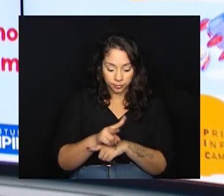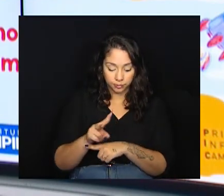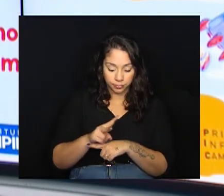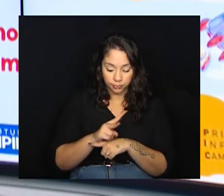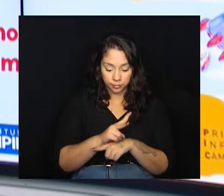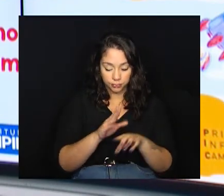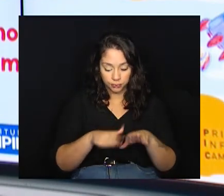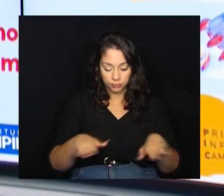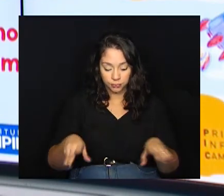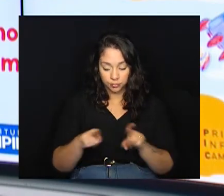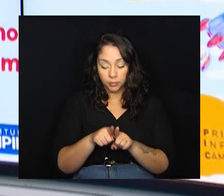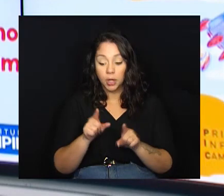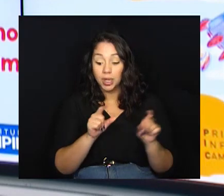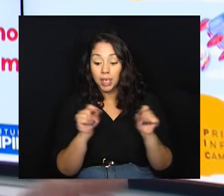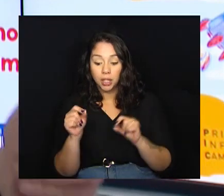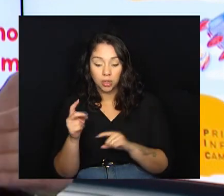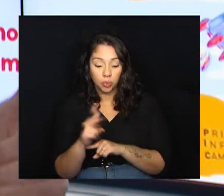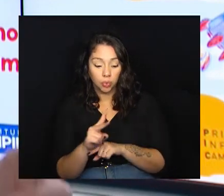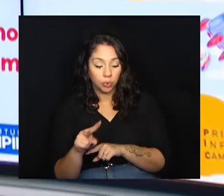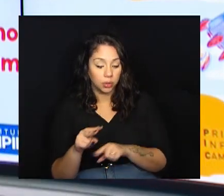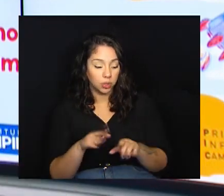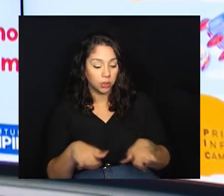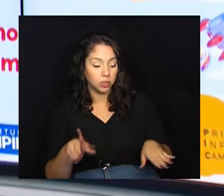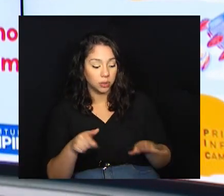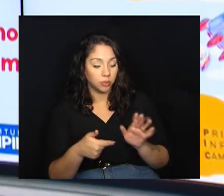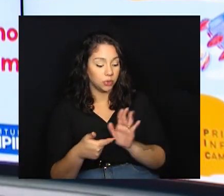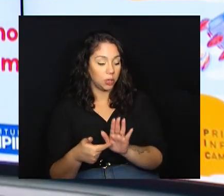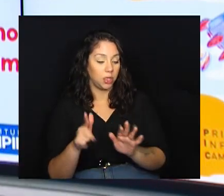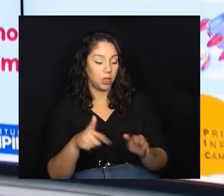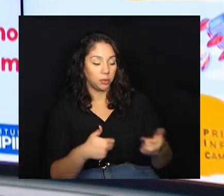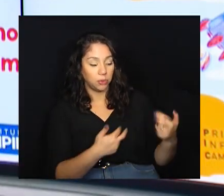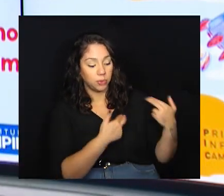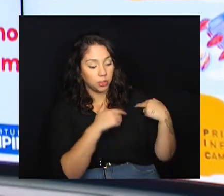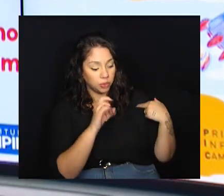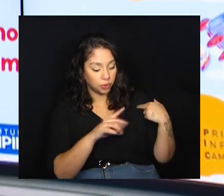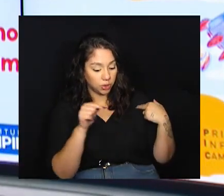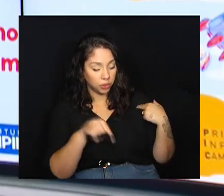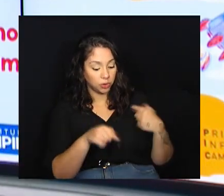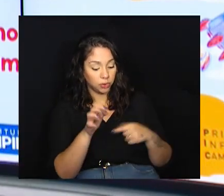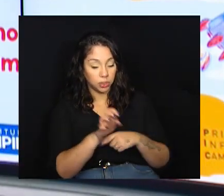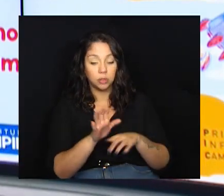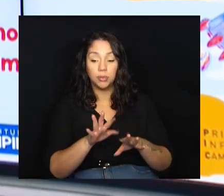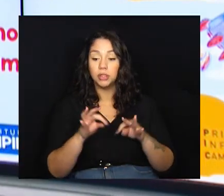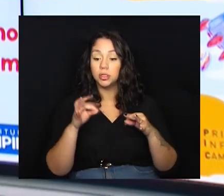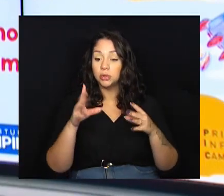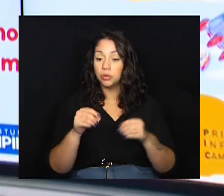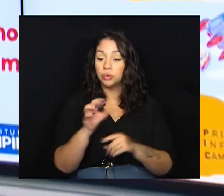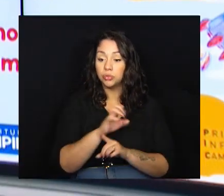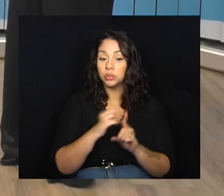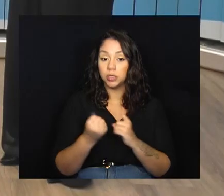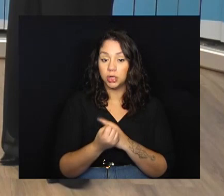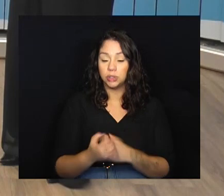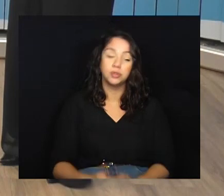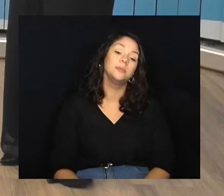da Criança e mostrar que é uma responsabilidade não só do estado mas de toda a sociedade